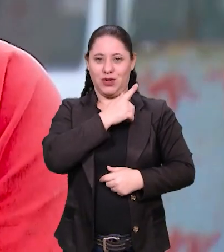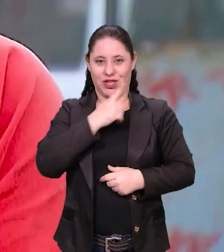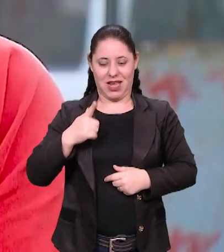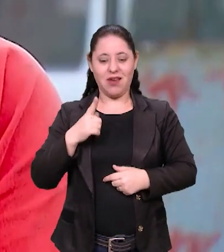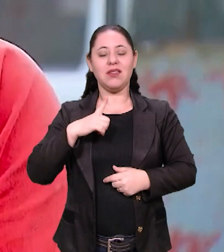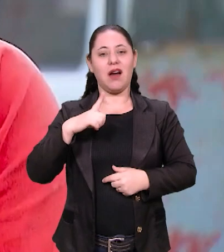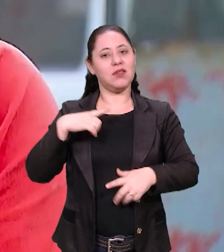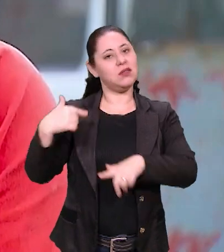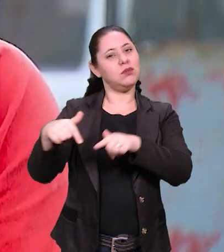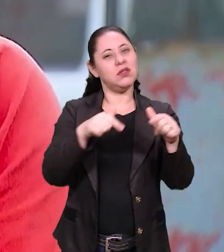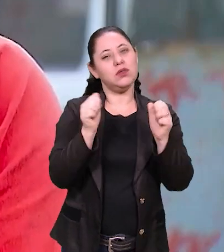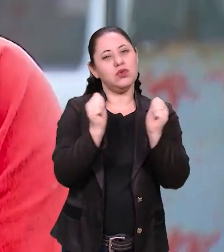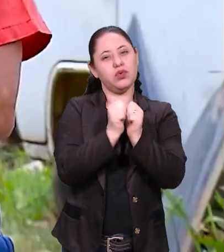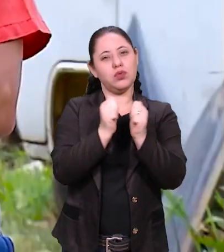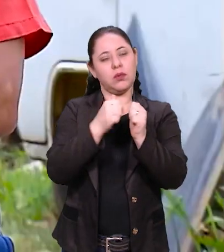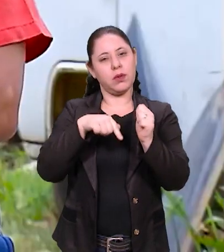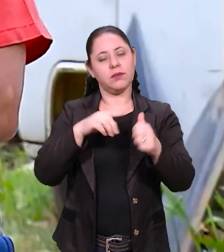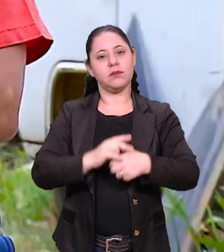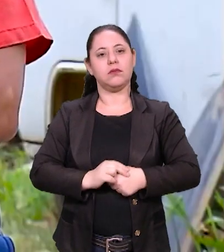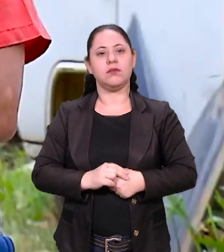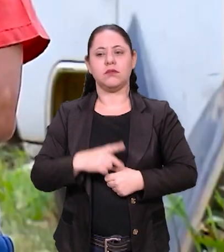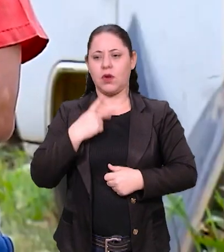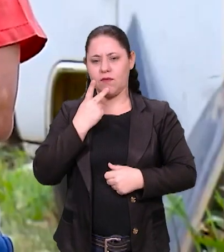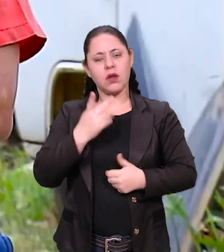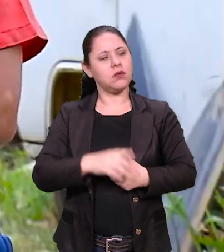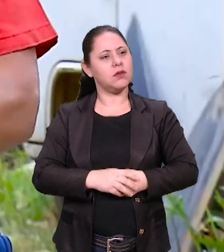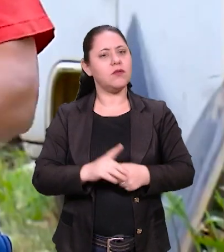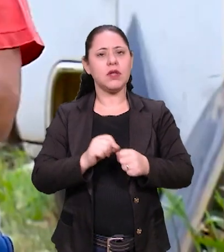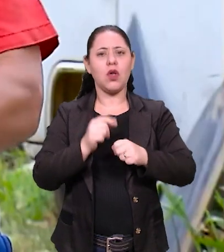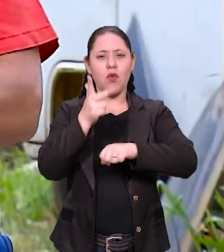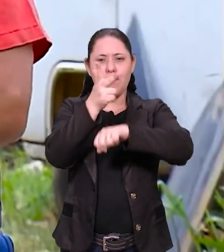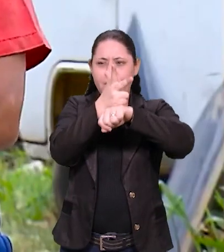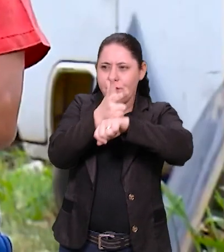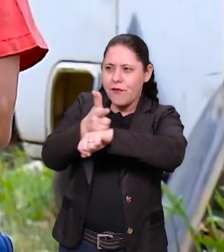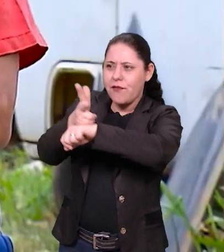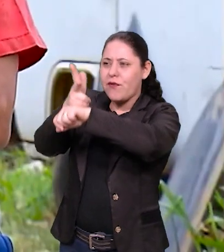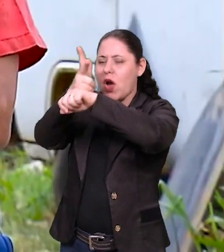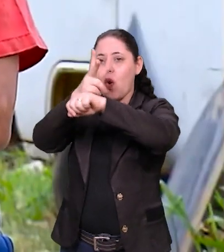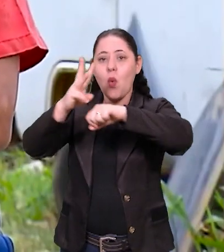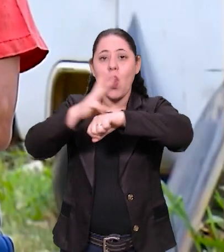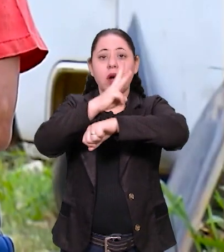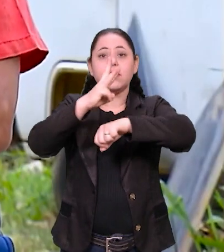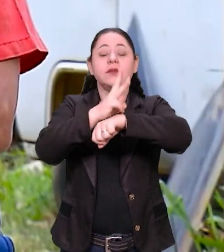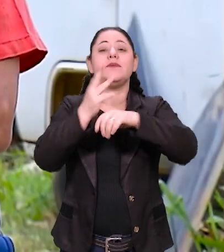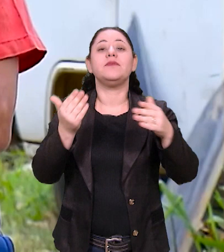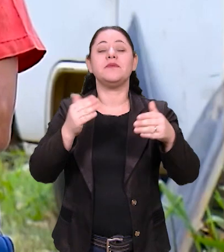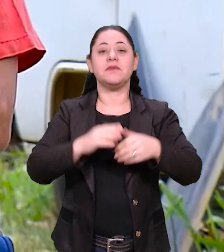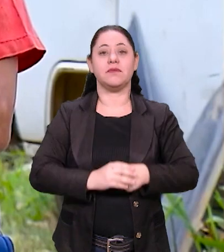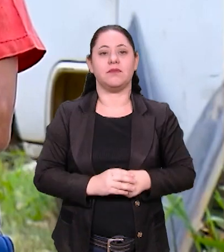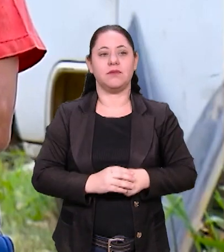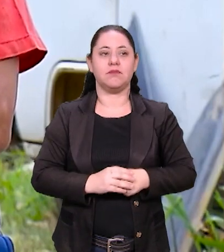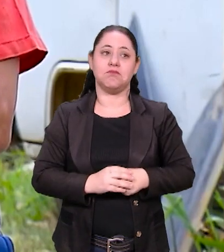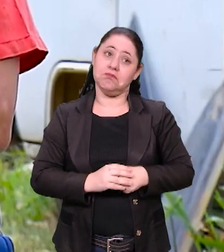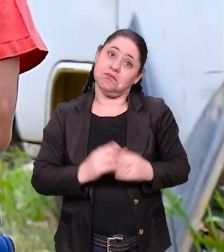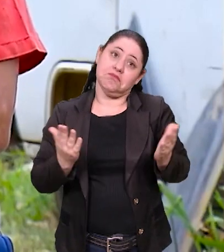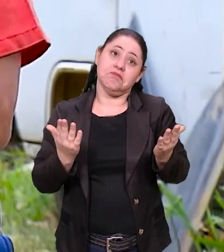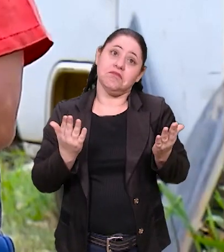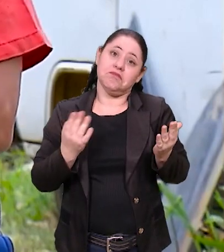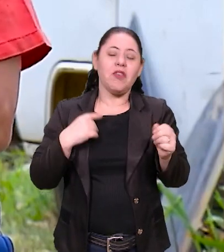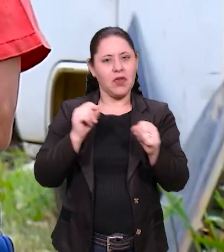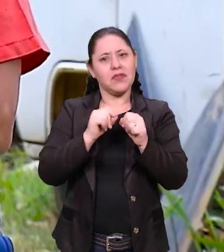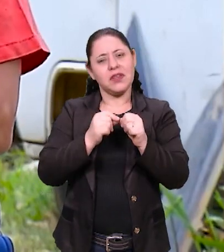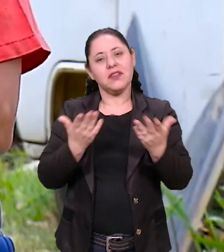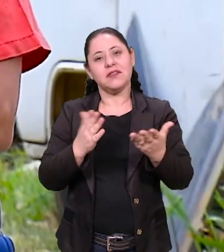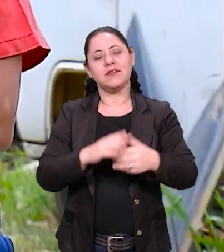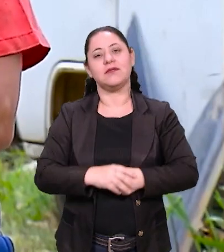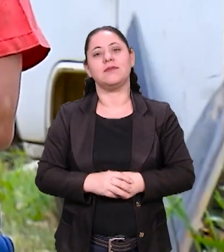estava trabalhando comigo aqui, né? Aí ele falou assim, vamos fazer um vídeo e colocar no WhatsApp aqui. Aí eu falei, então